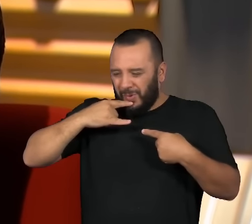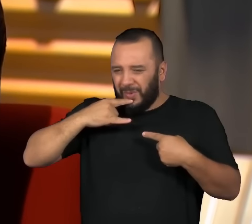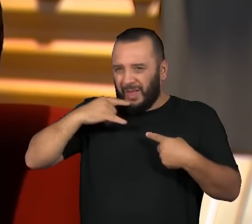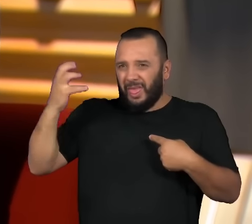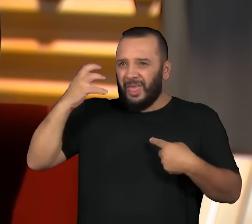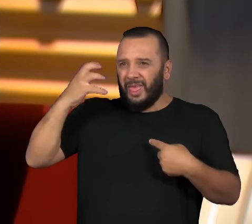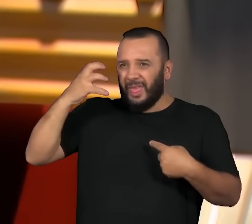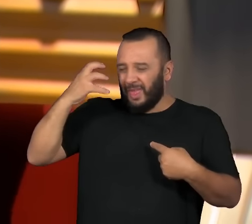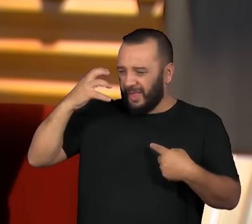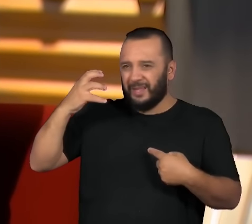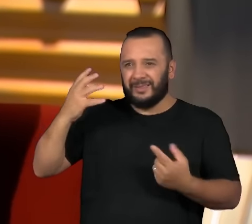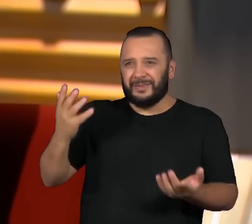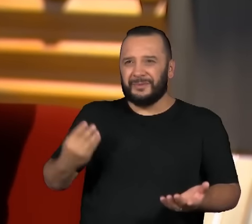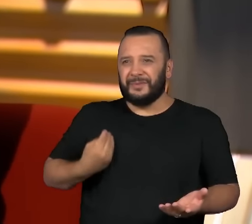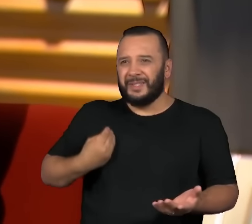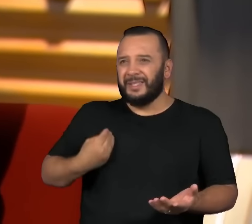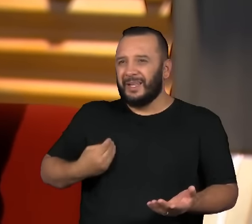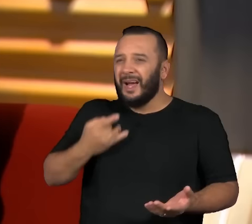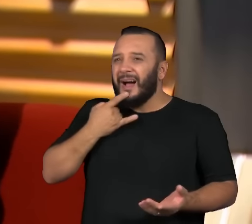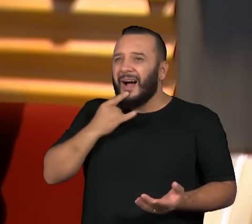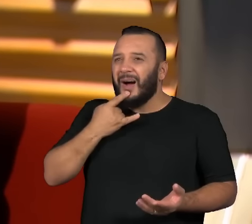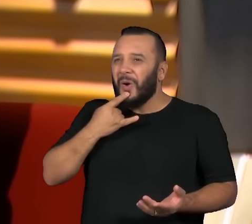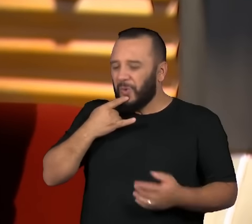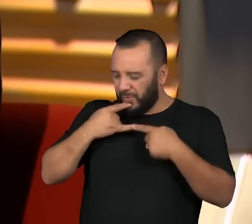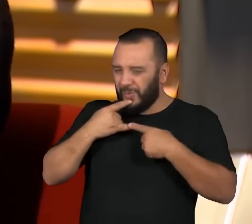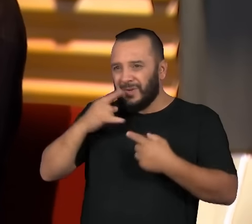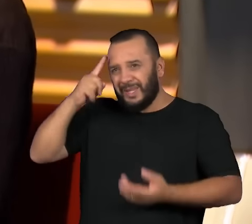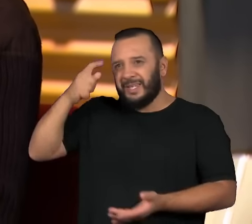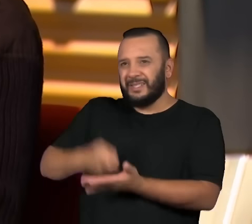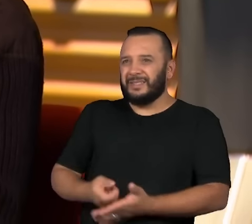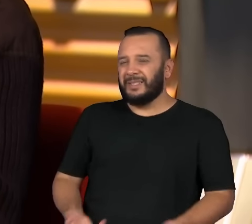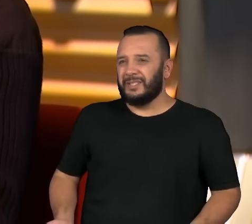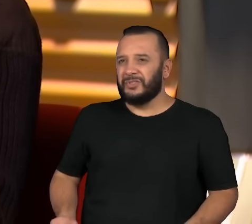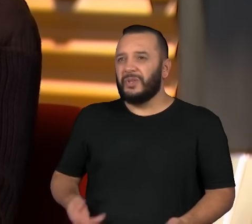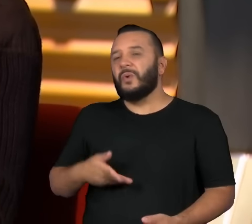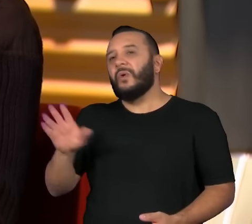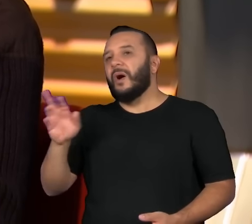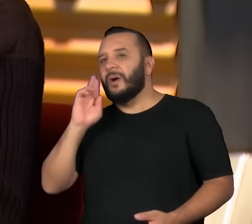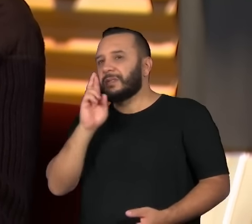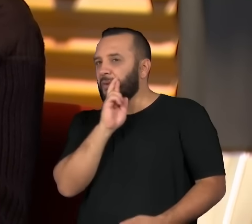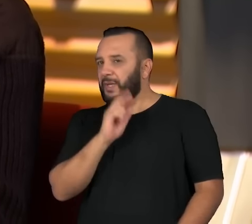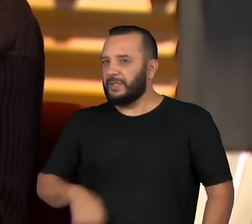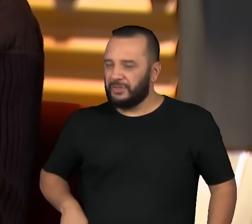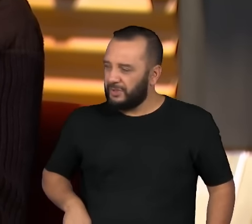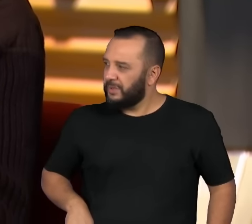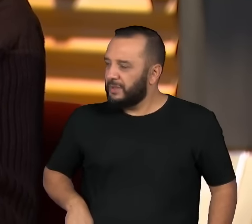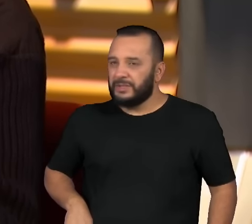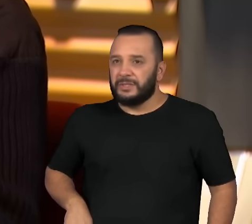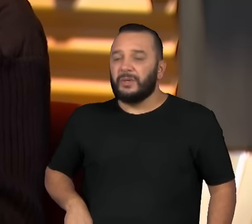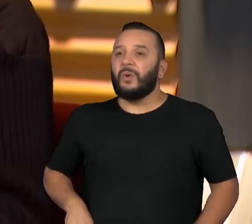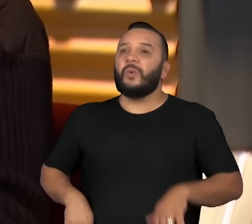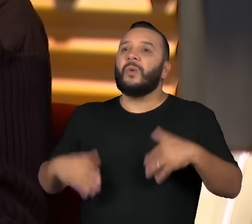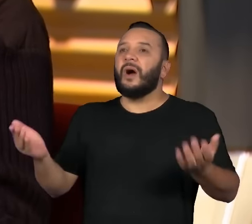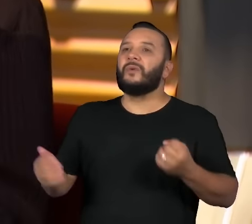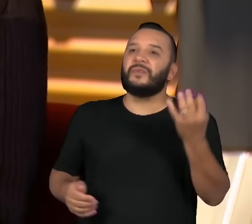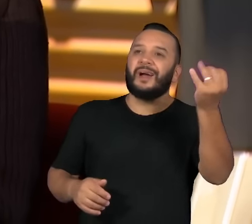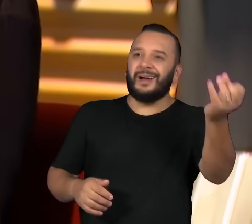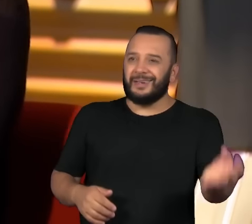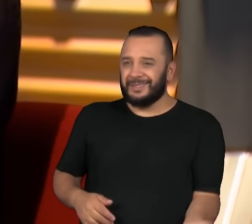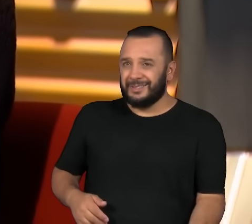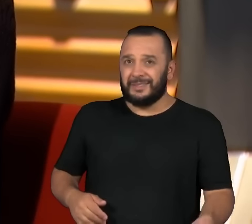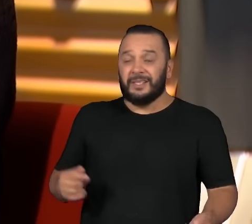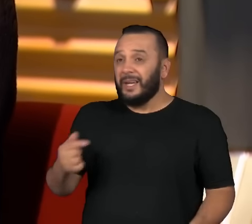você. Tudo que você faz, o álcool escolhe. Que tipo de restaurante, que tipo de viagem a gente vai fazer. Uma